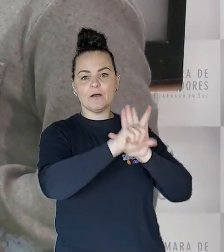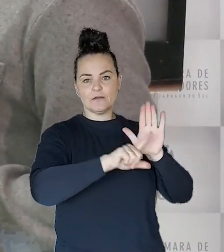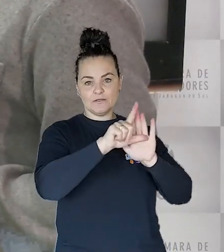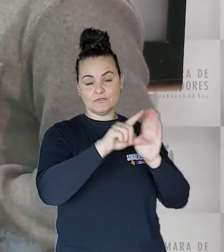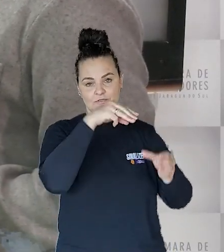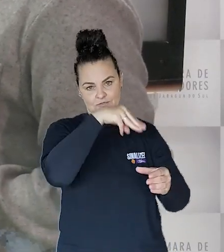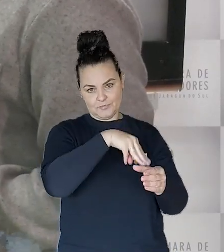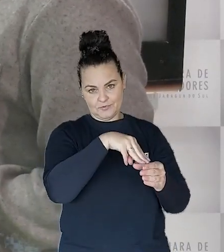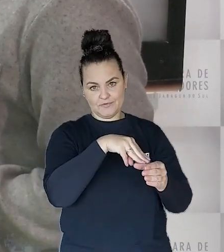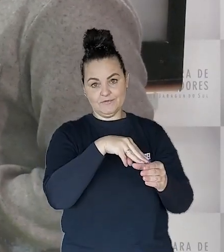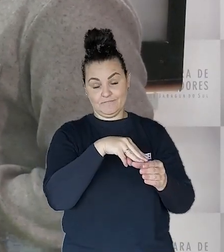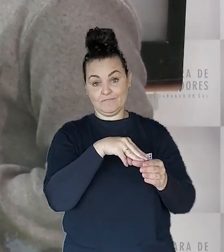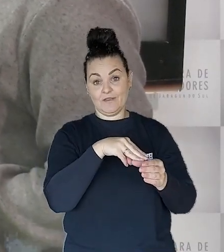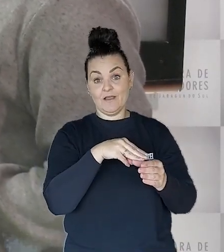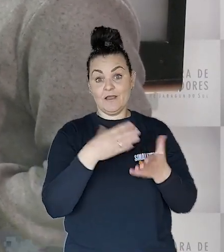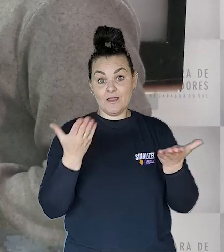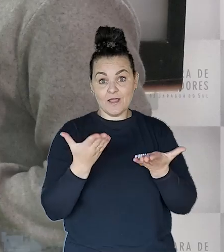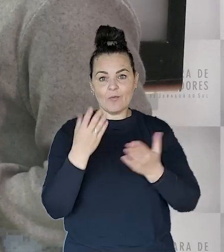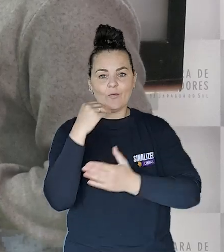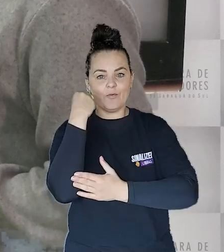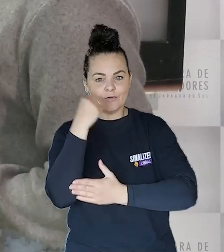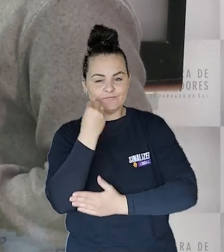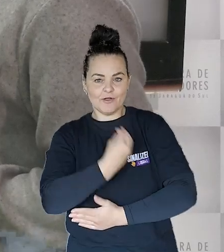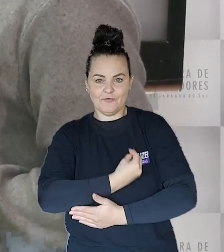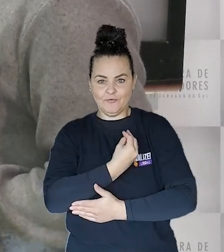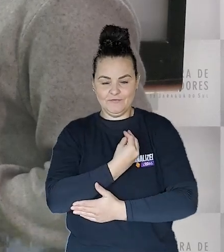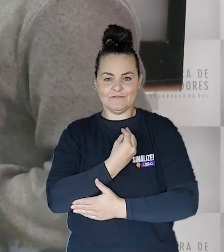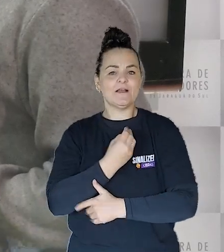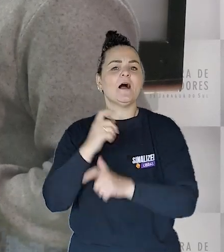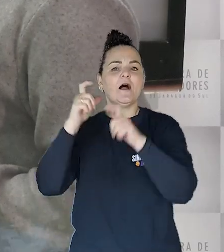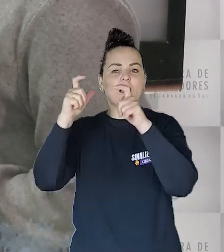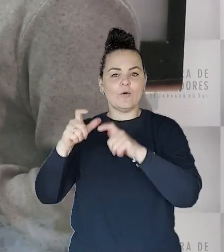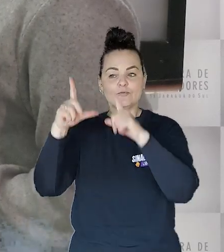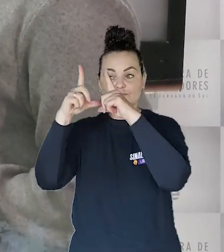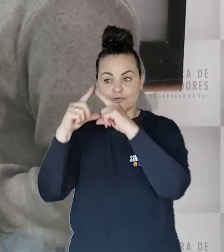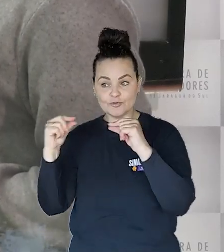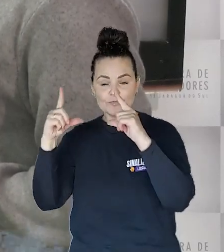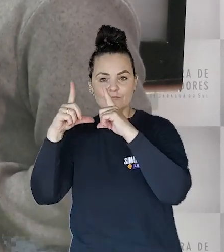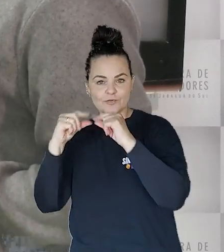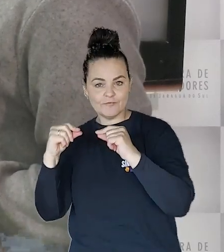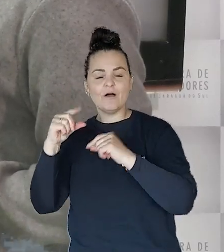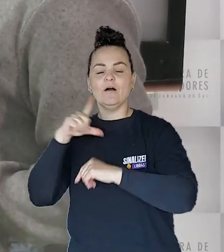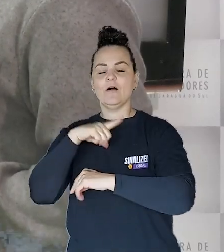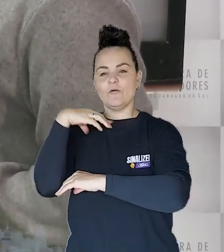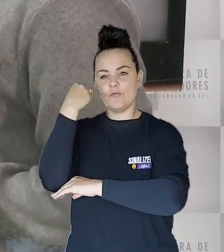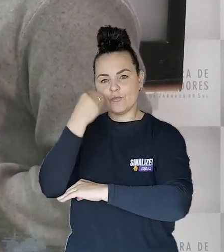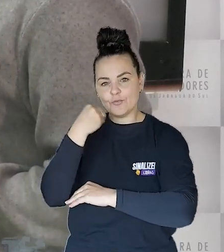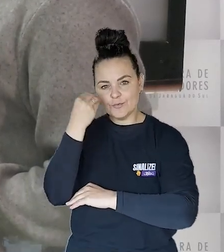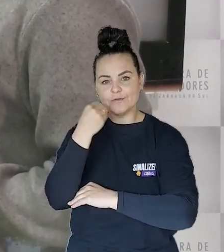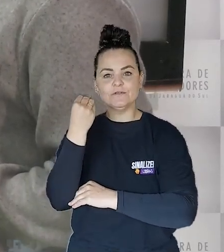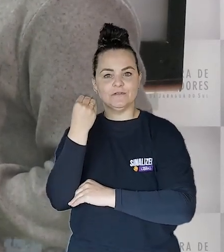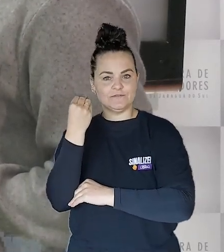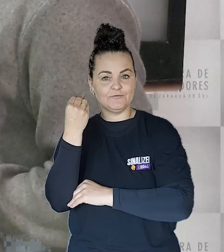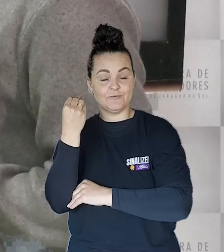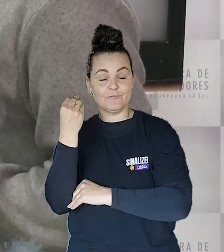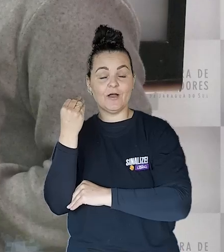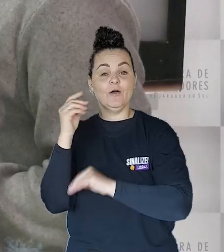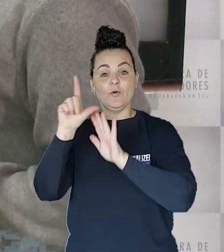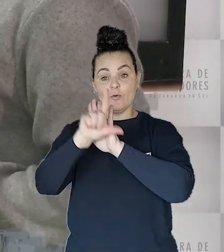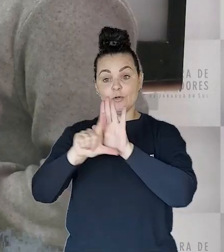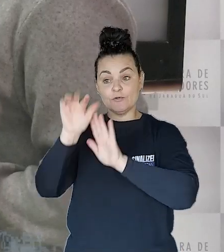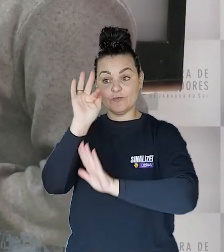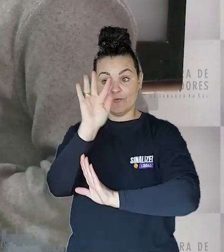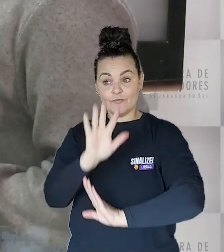o legislativo Municipal e nesta experiência que eles vivenciam lá em Brasília eles têm a oportunidade de estar